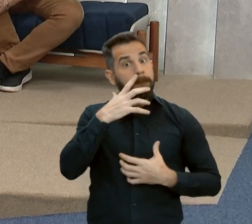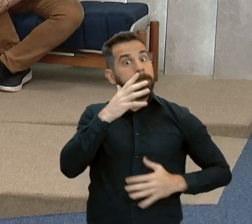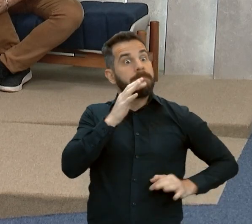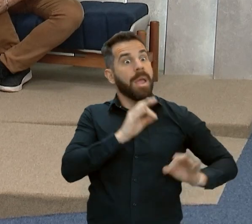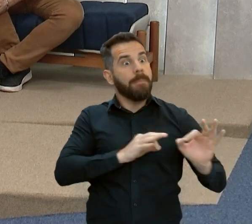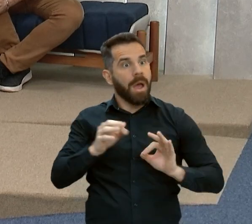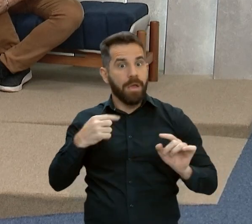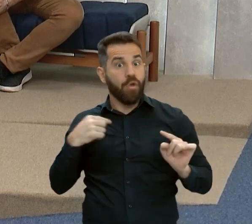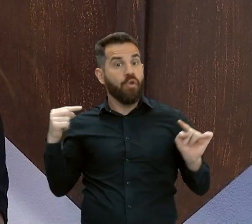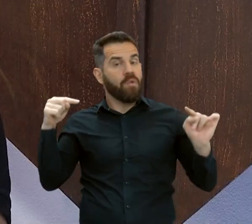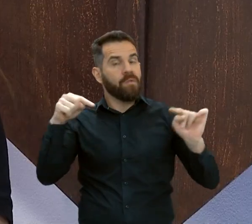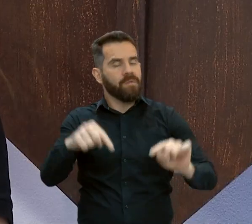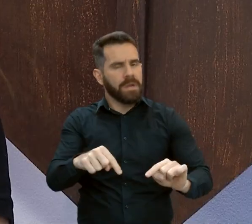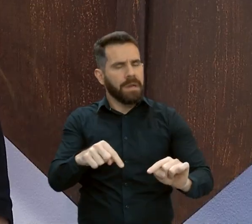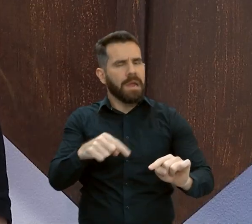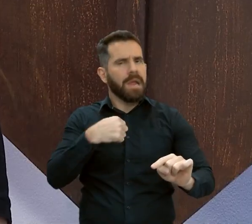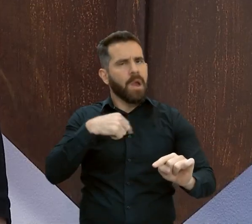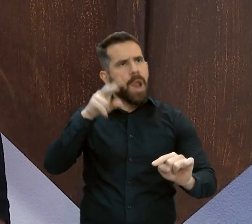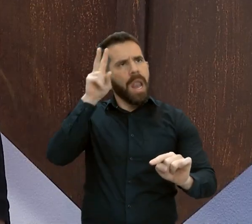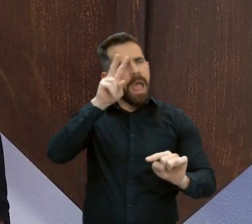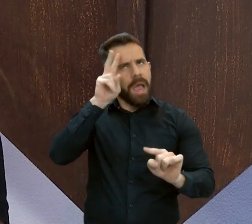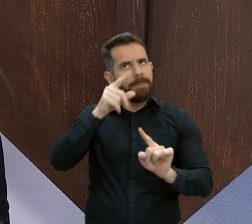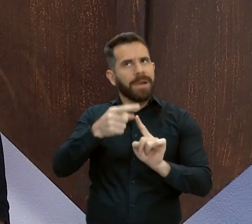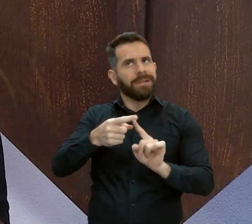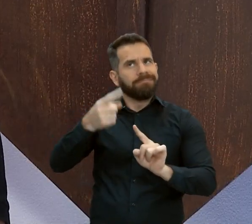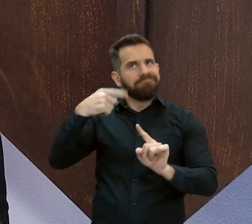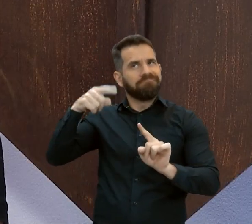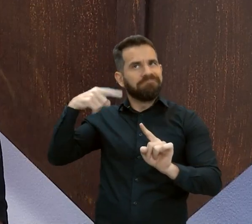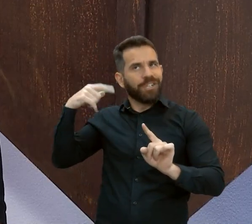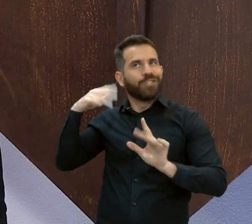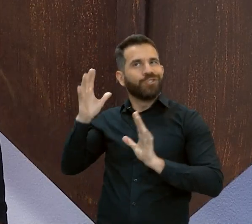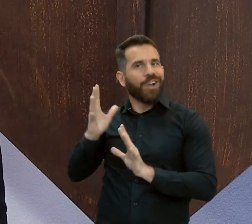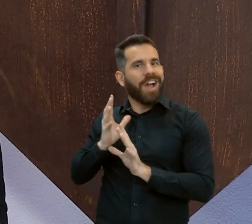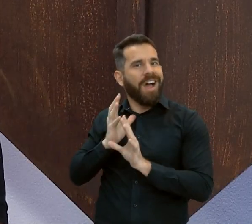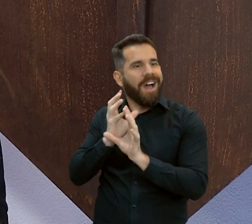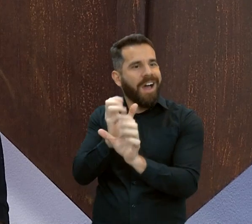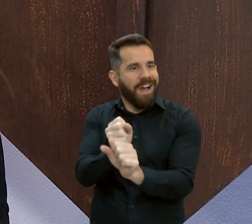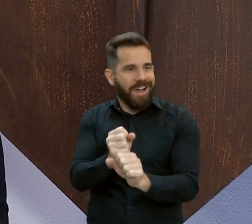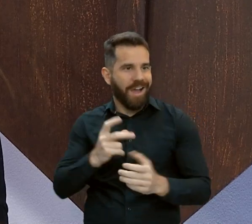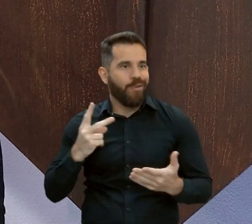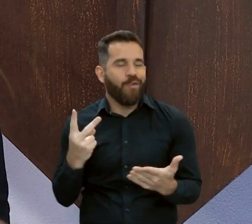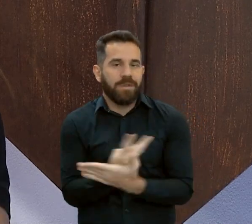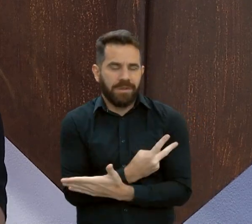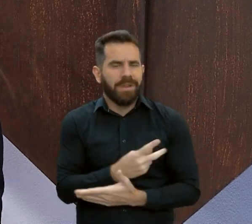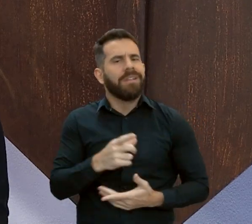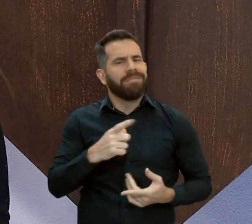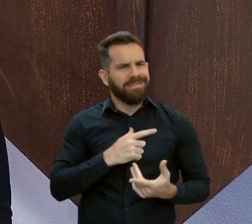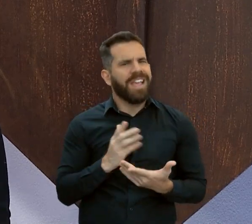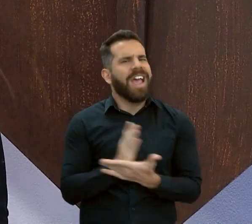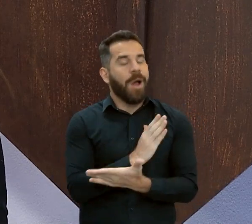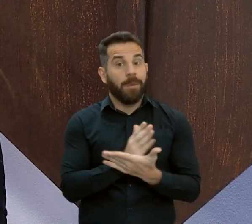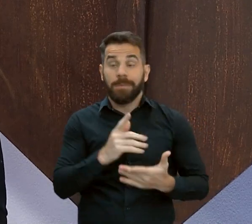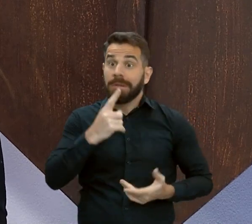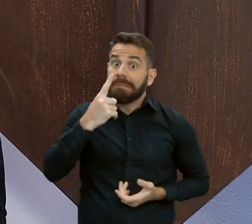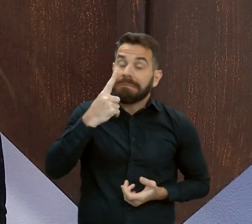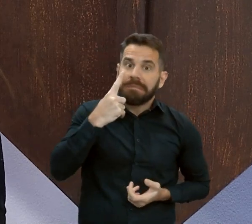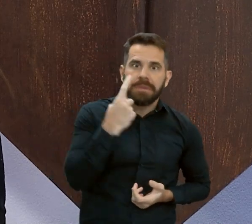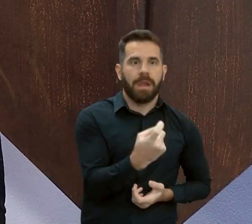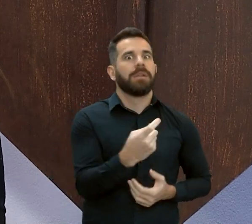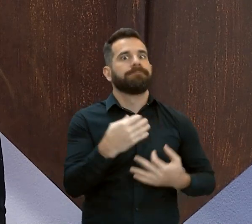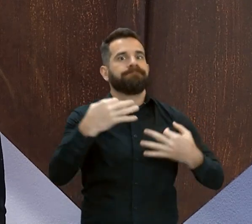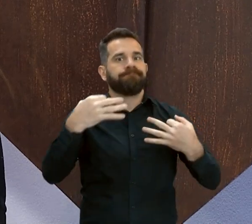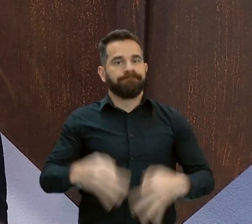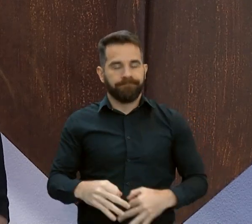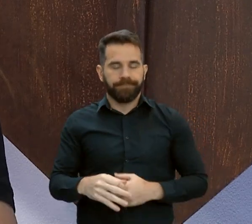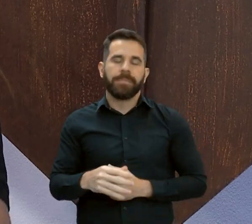esse trajeto, né? Então, por exemplo, nós temos coisas assim muito interessantes que aconteceram ao longo desse caminho, desse processo, né? Então,